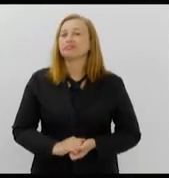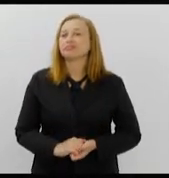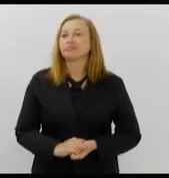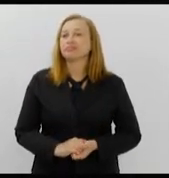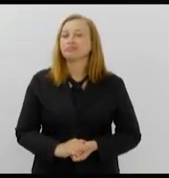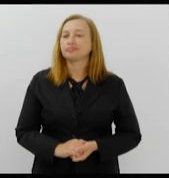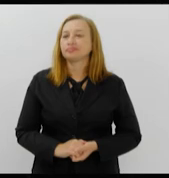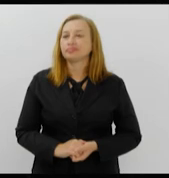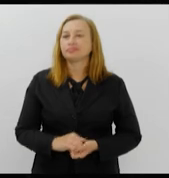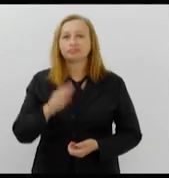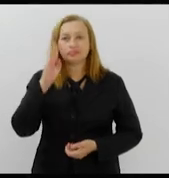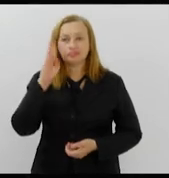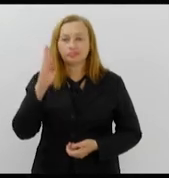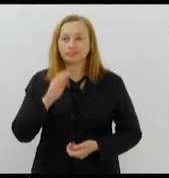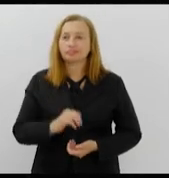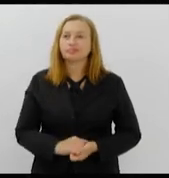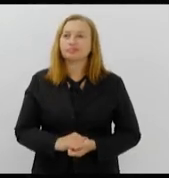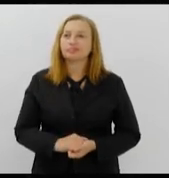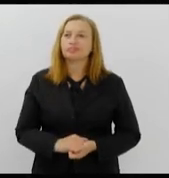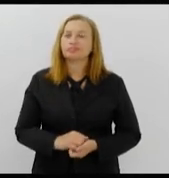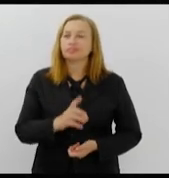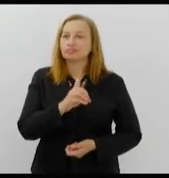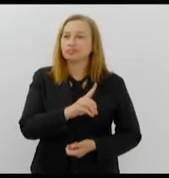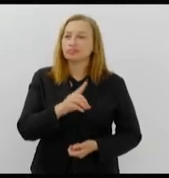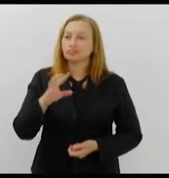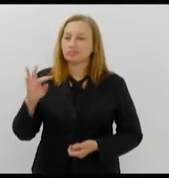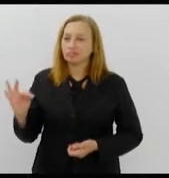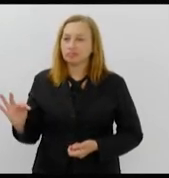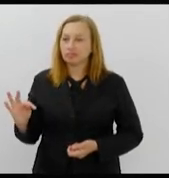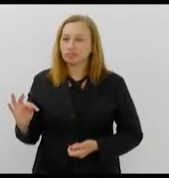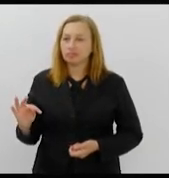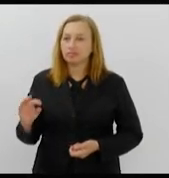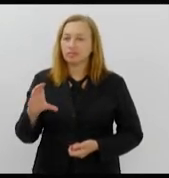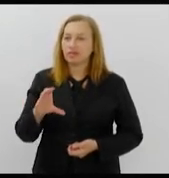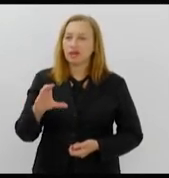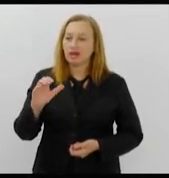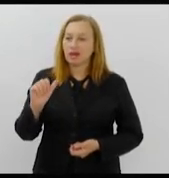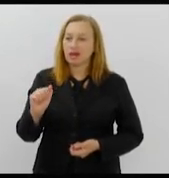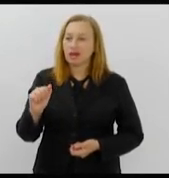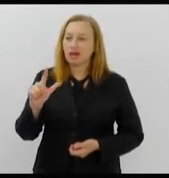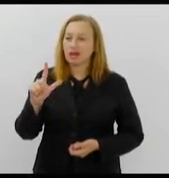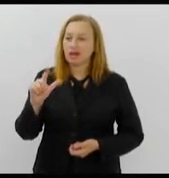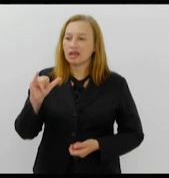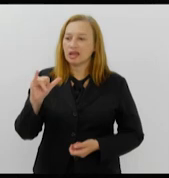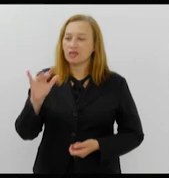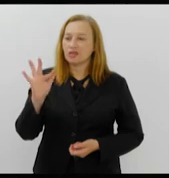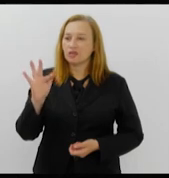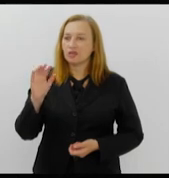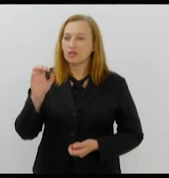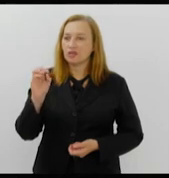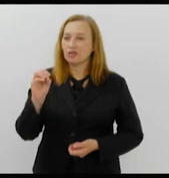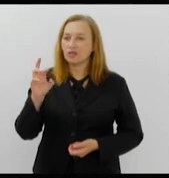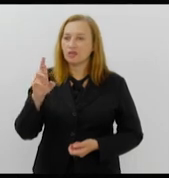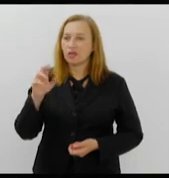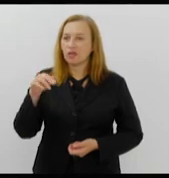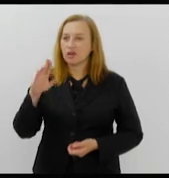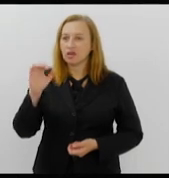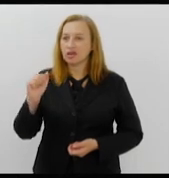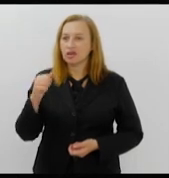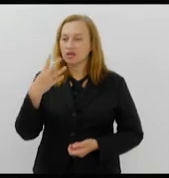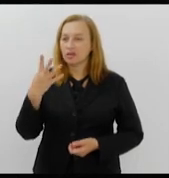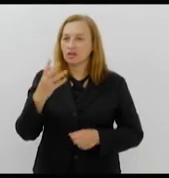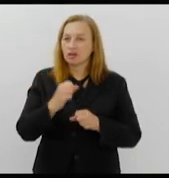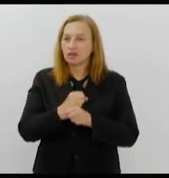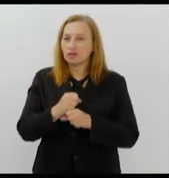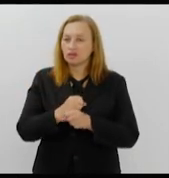e principalmente no distrito da Califórnia. E vão fazer da Califórnia em 4 anos